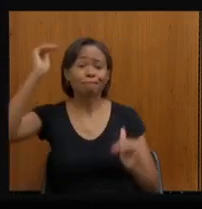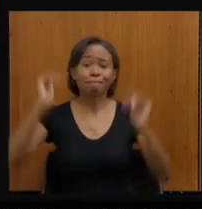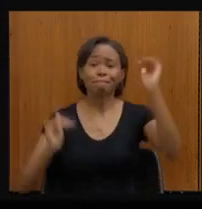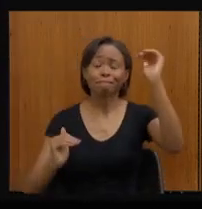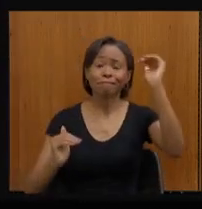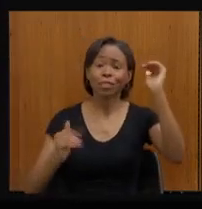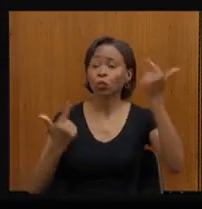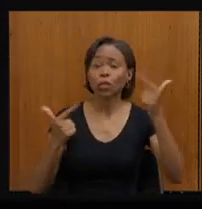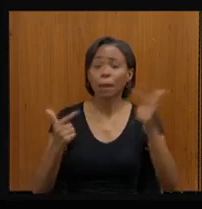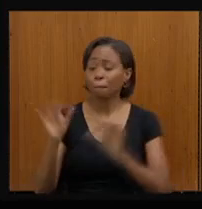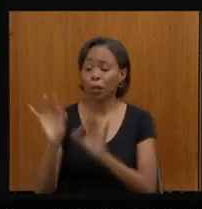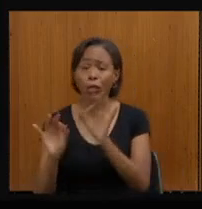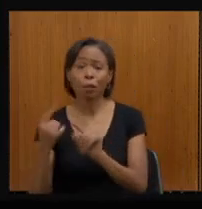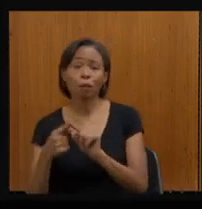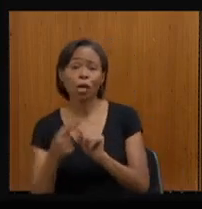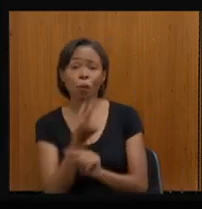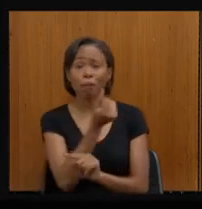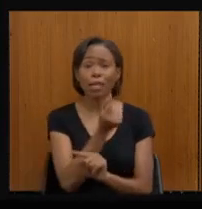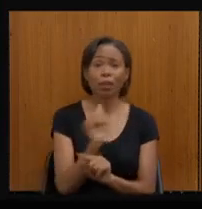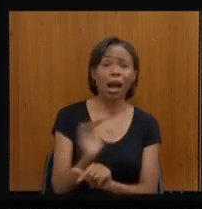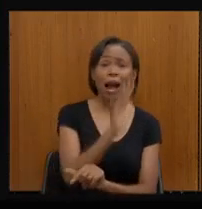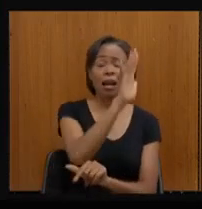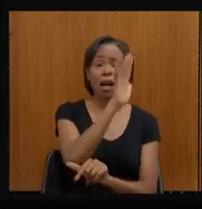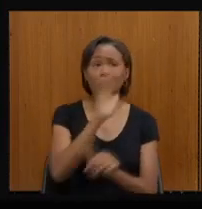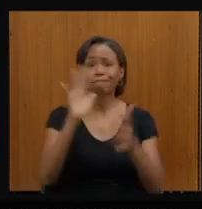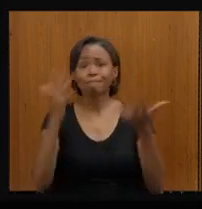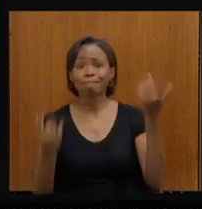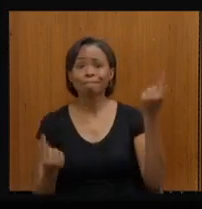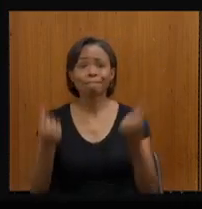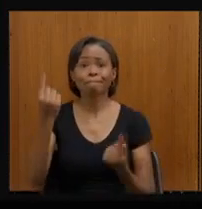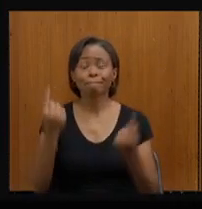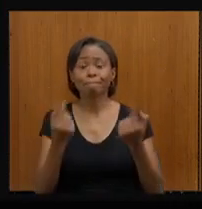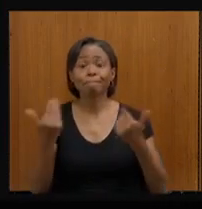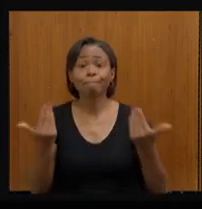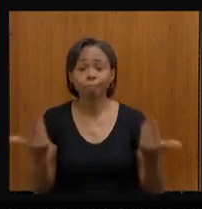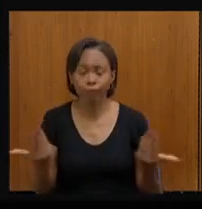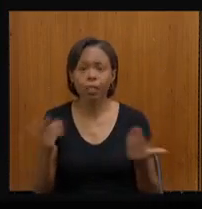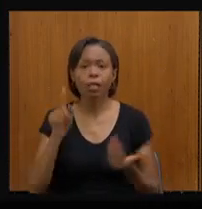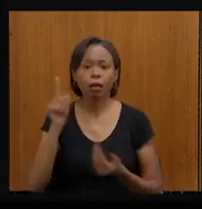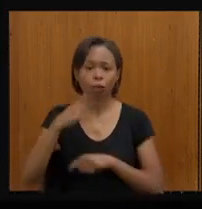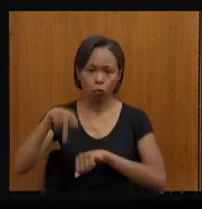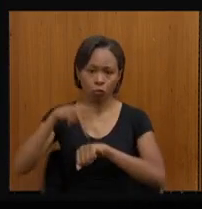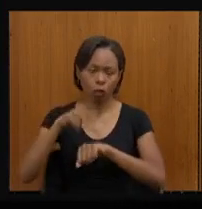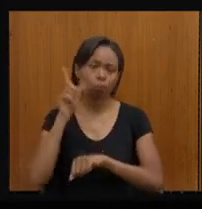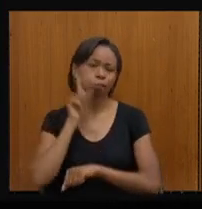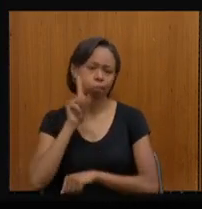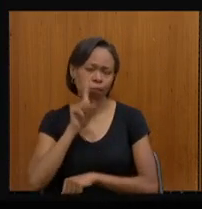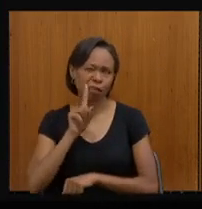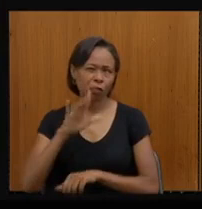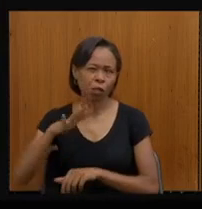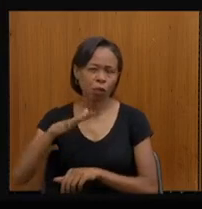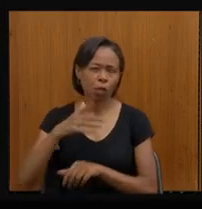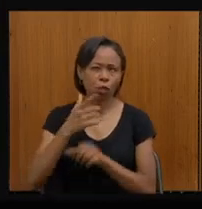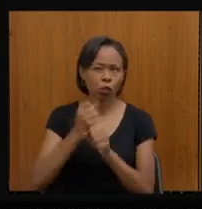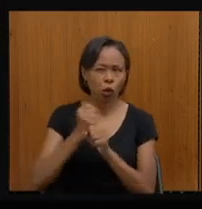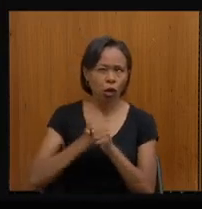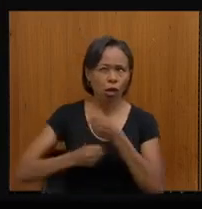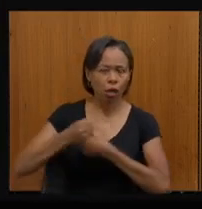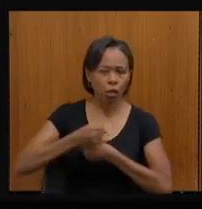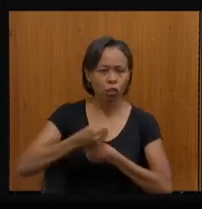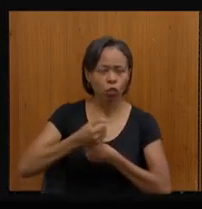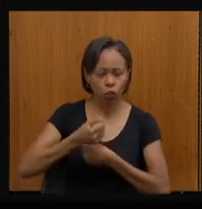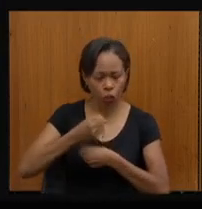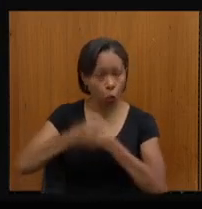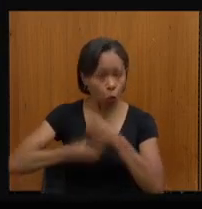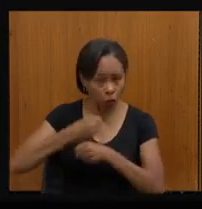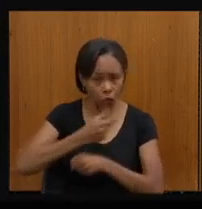tá um pouco a inacessível e nos Estados Unidos imagina precisar partir de 2030 o preço da deve